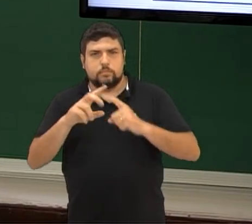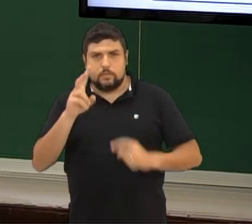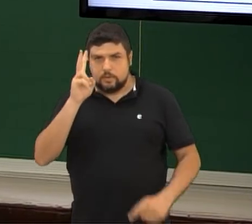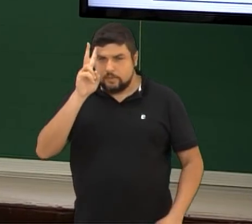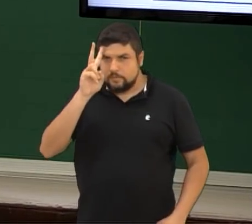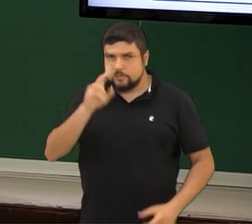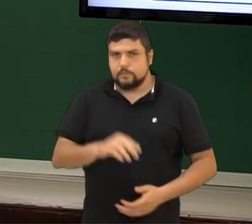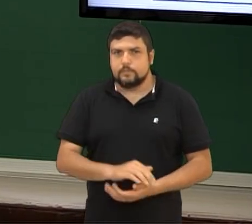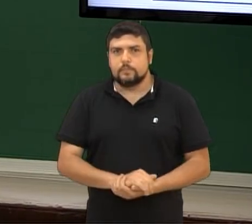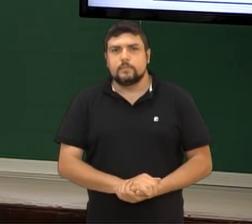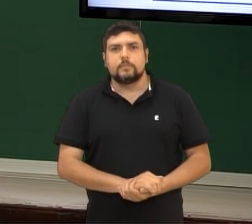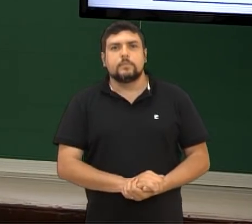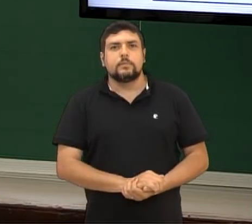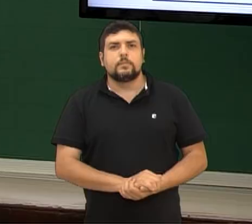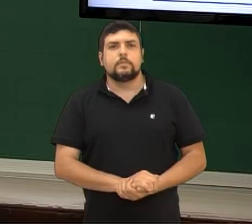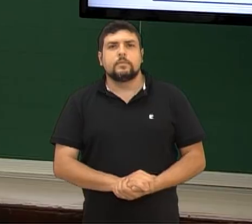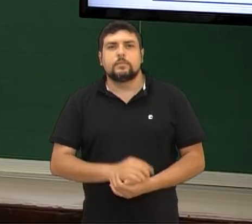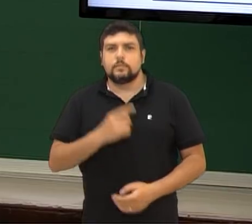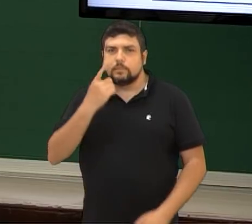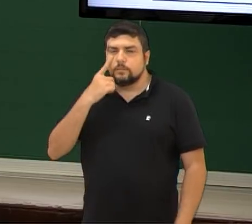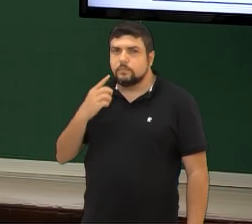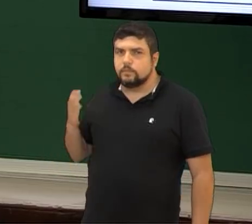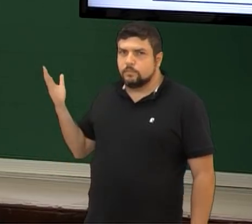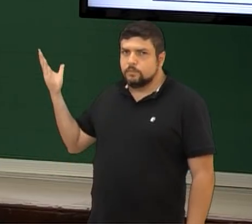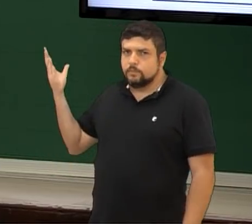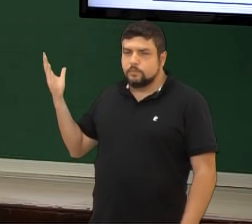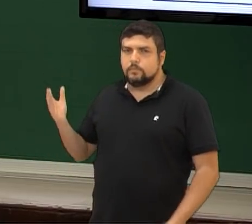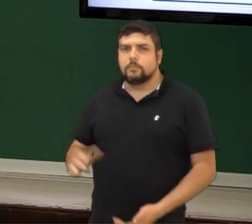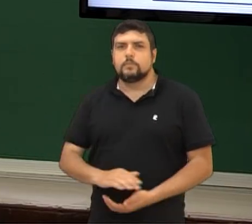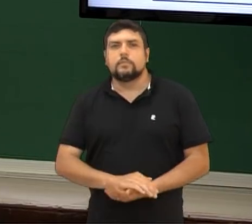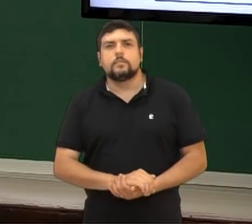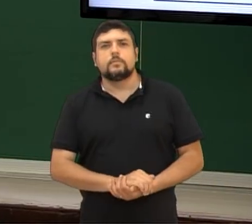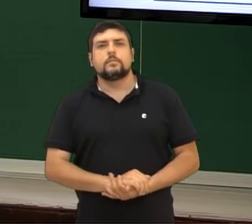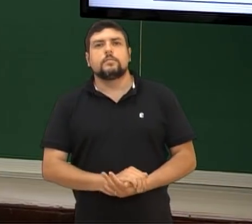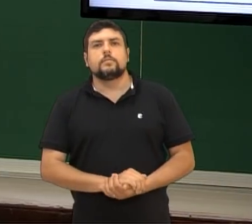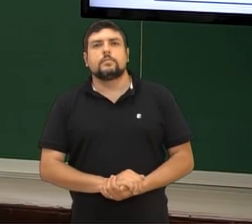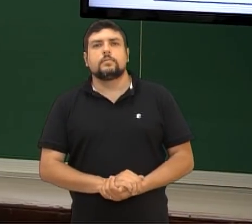lembra? Você vai identificar